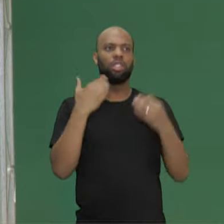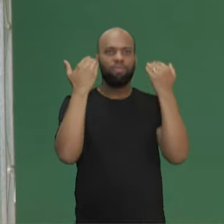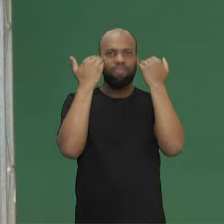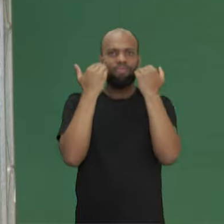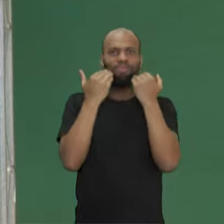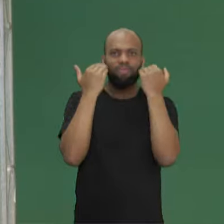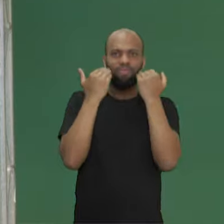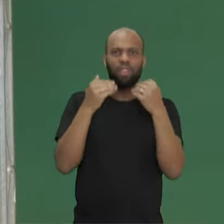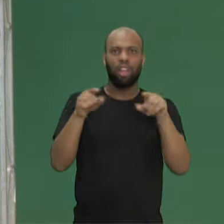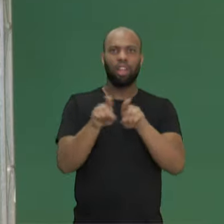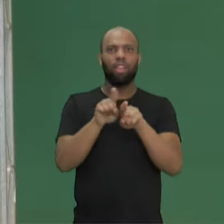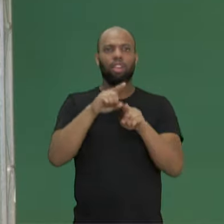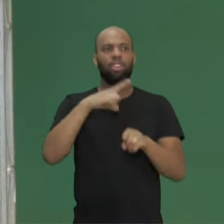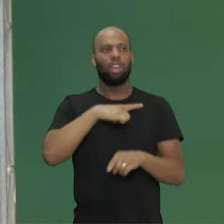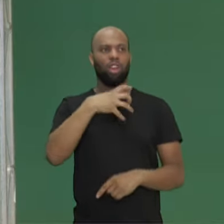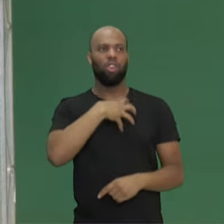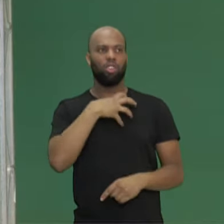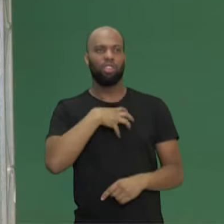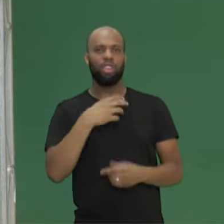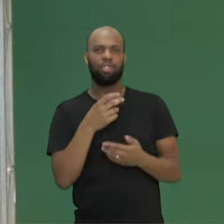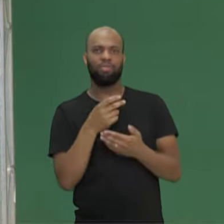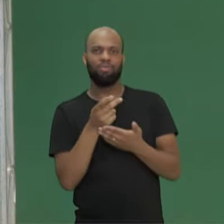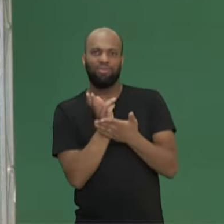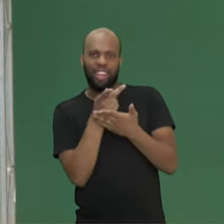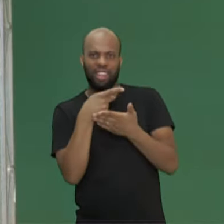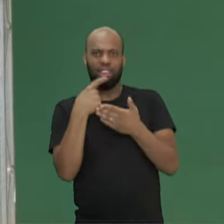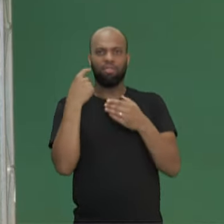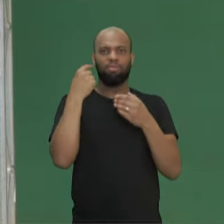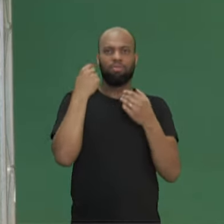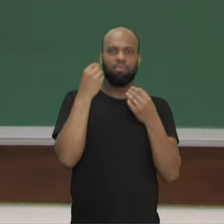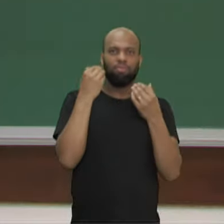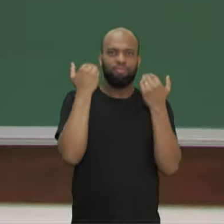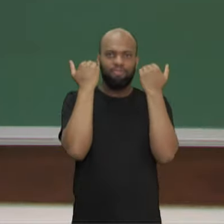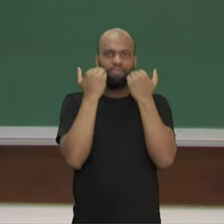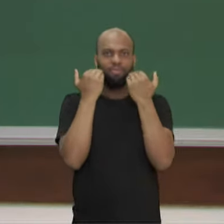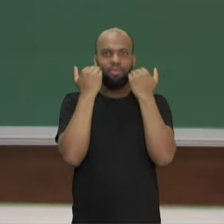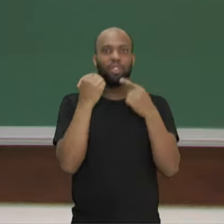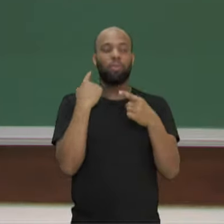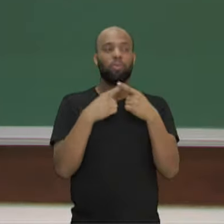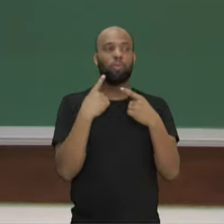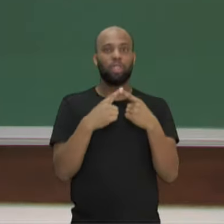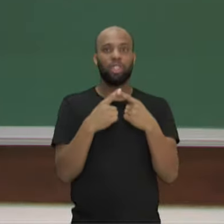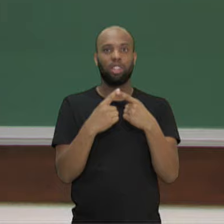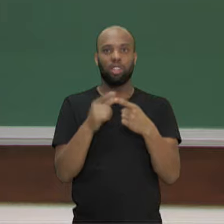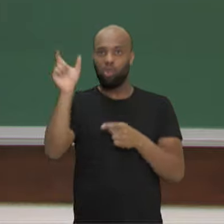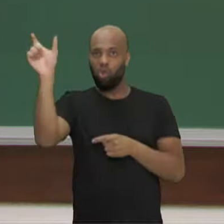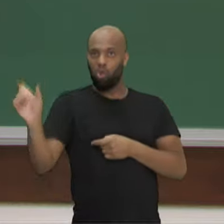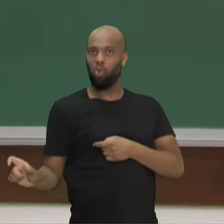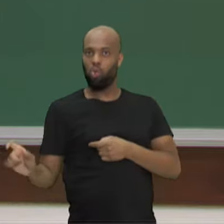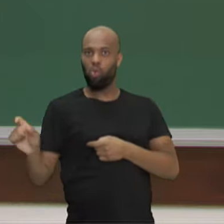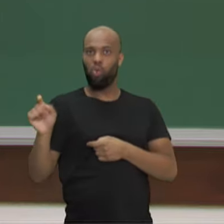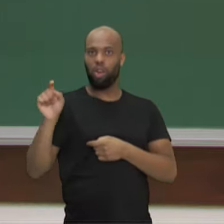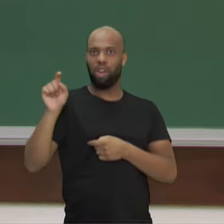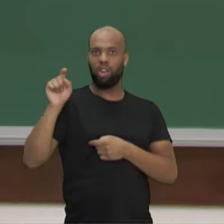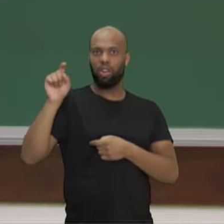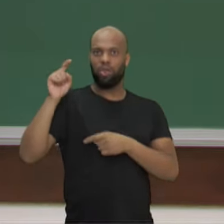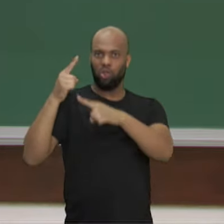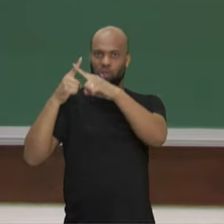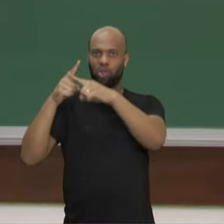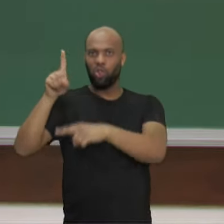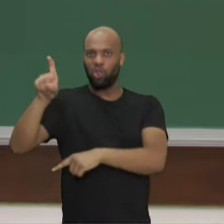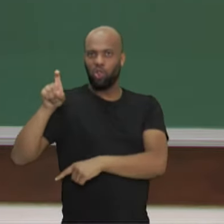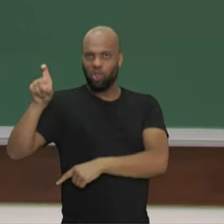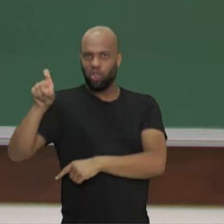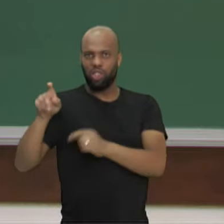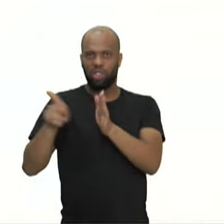a questão da forma do desenho, que um simbolicamente era o X do jogo da velha e o outro era o círculo. Então,